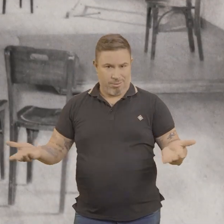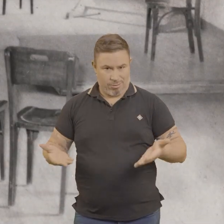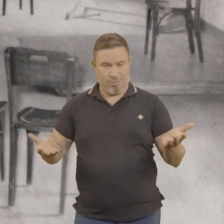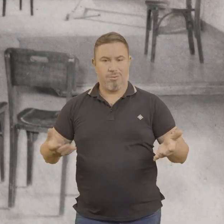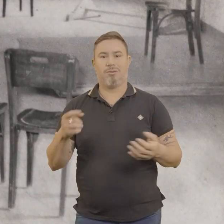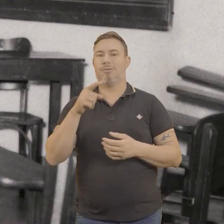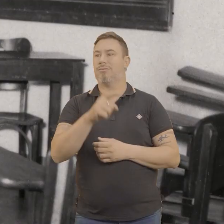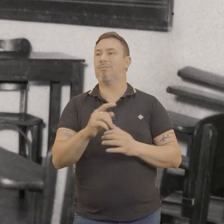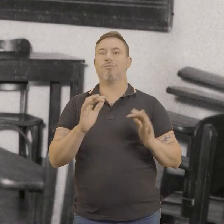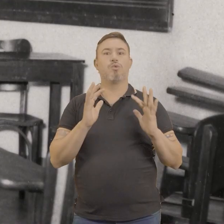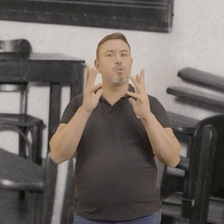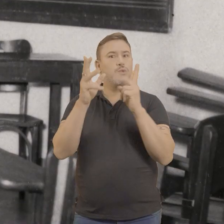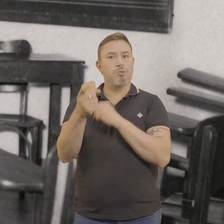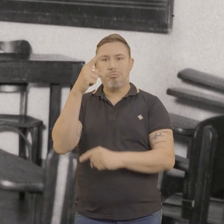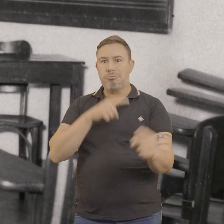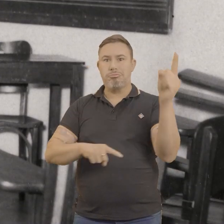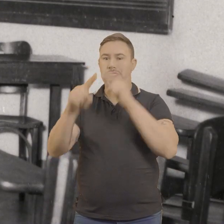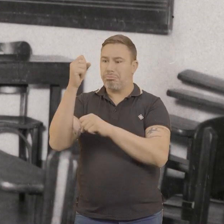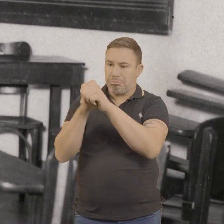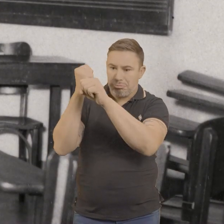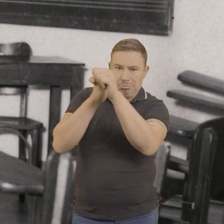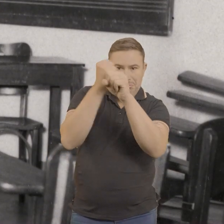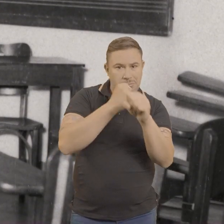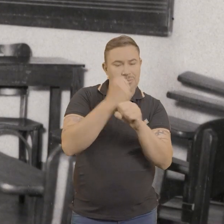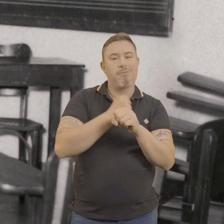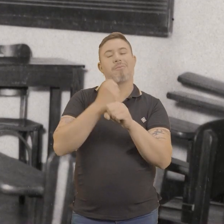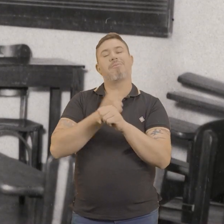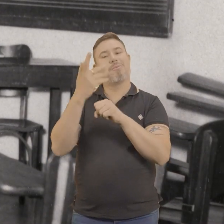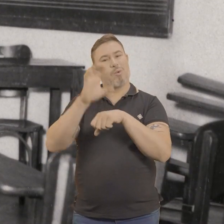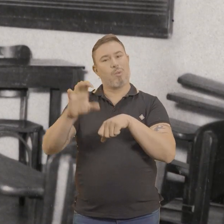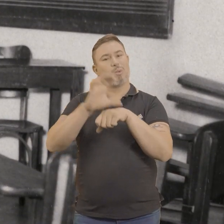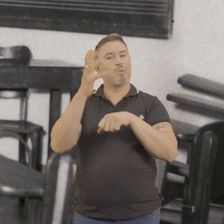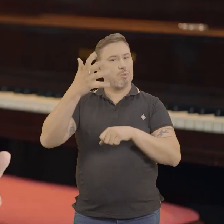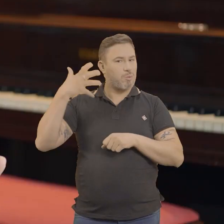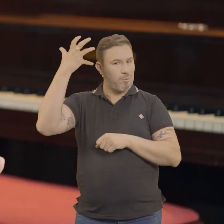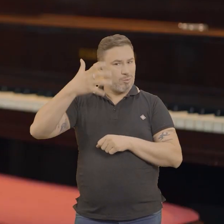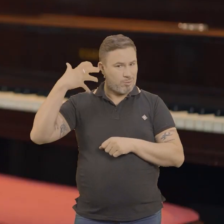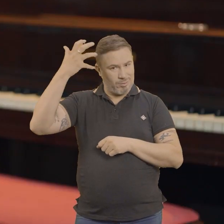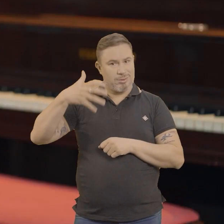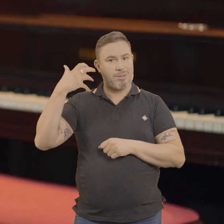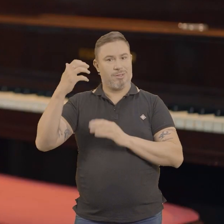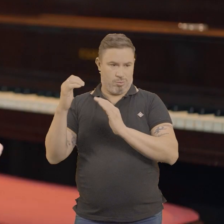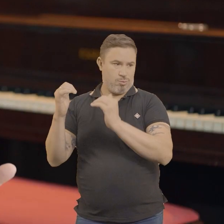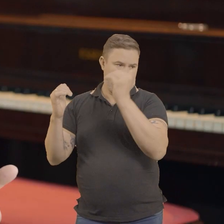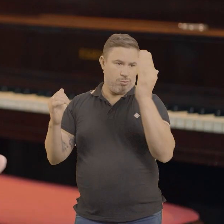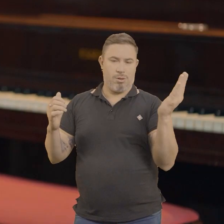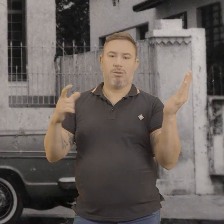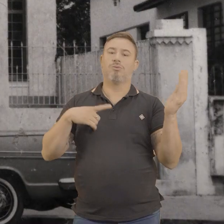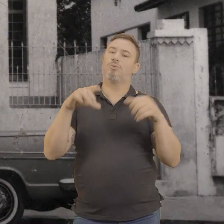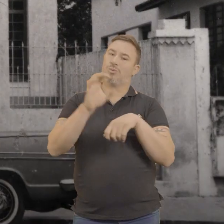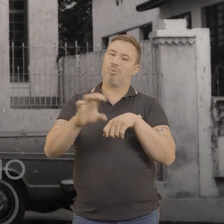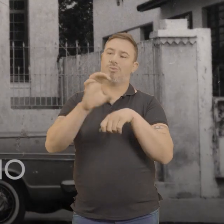que foi toda reformada para acolher o curso de música e, do lado, o curso